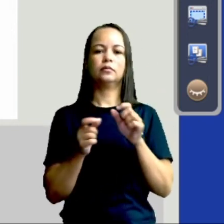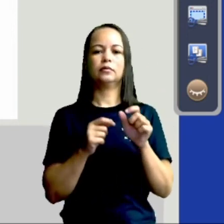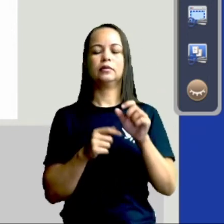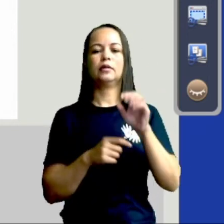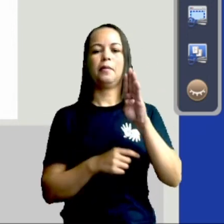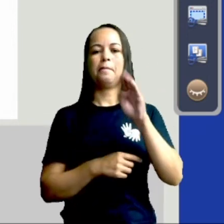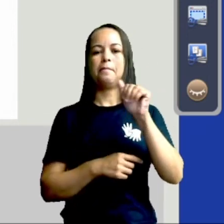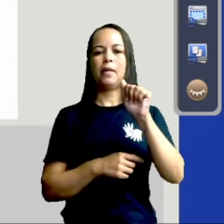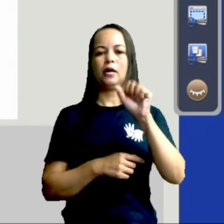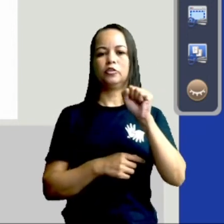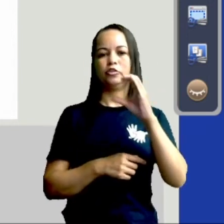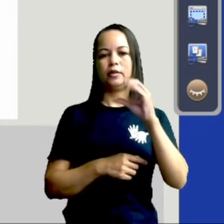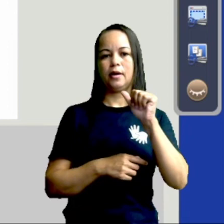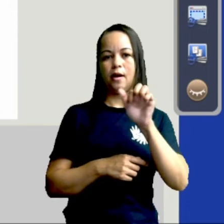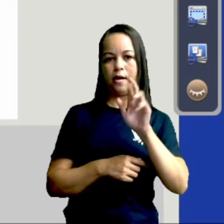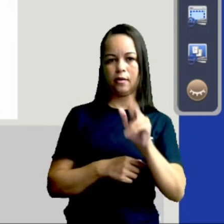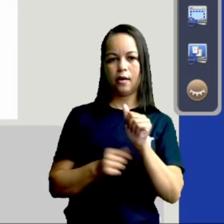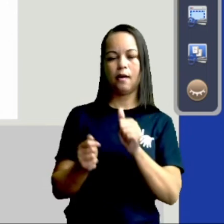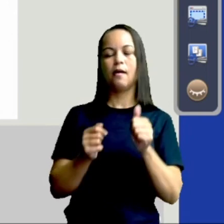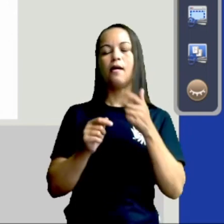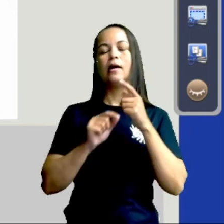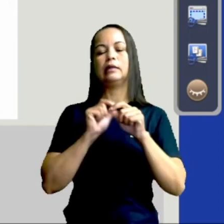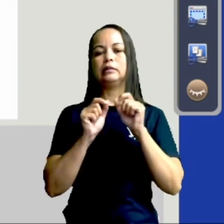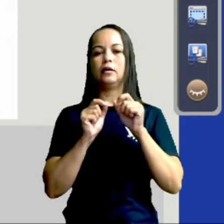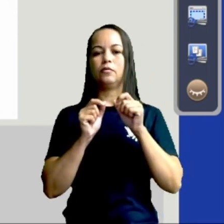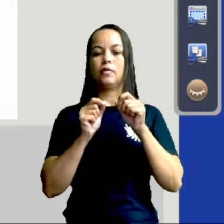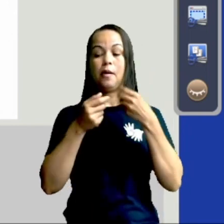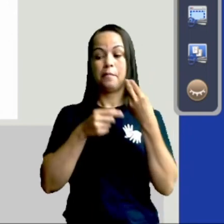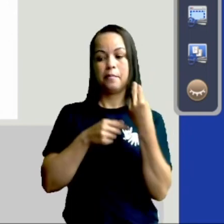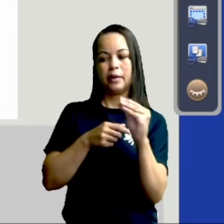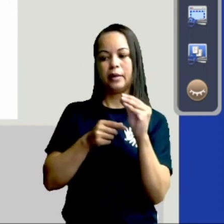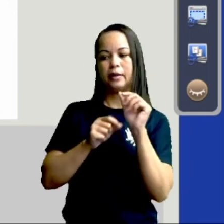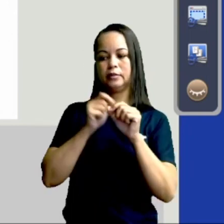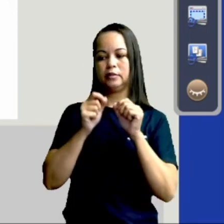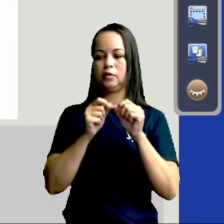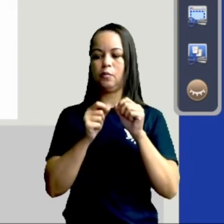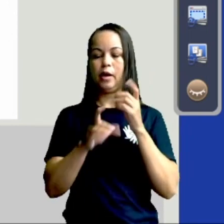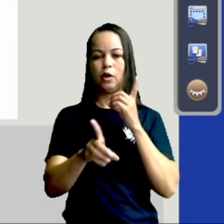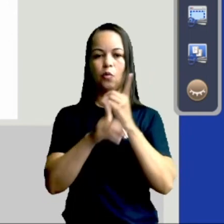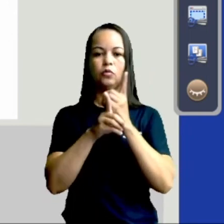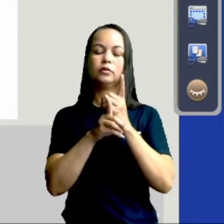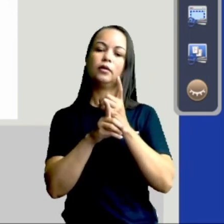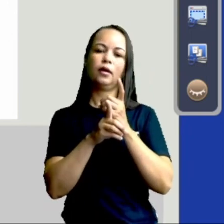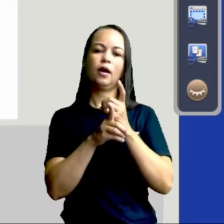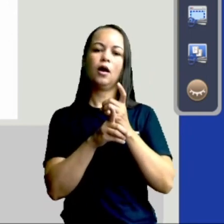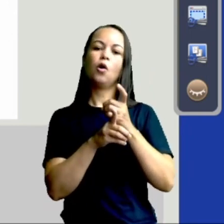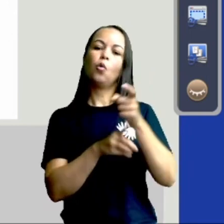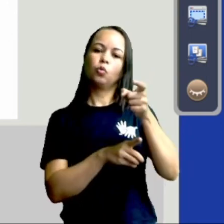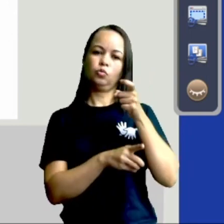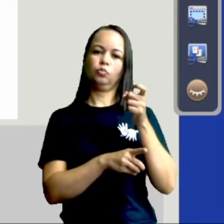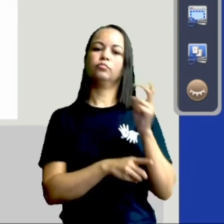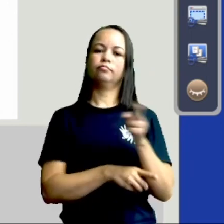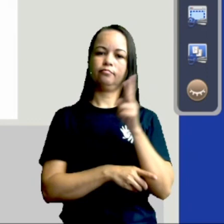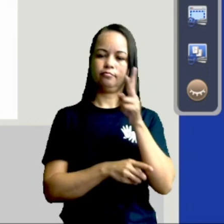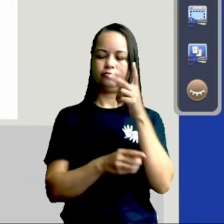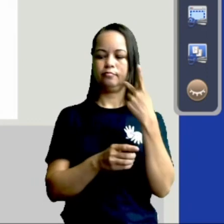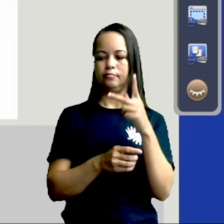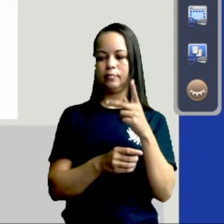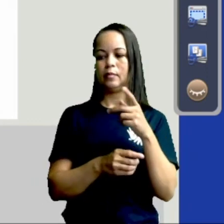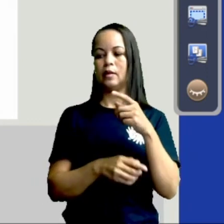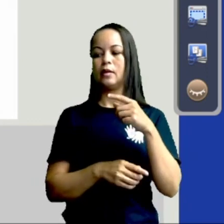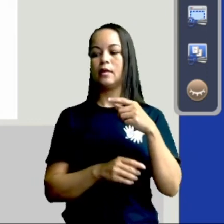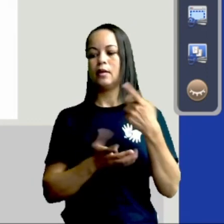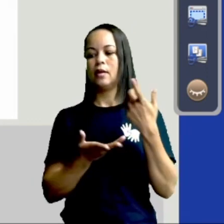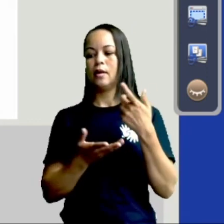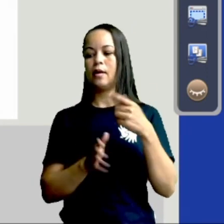de Bhaskara, que é a aplicação aqui para a gente chegar no valor de x. Menos B, mais ou menos, o valor de